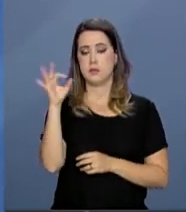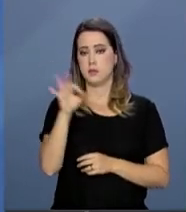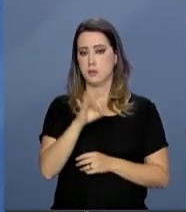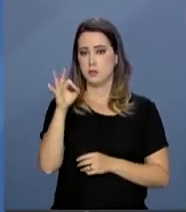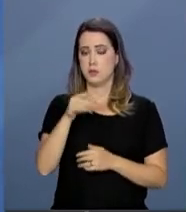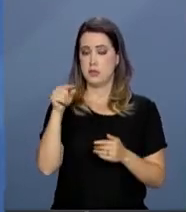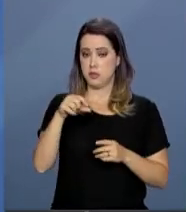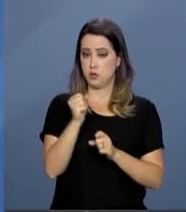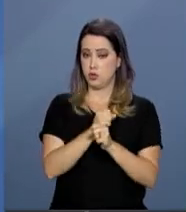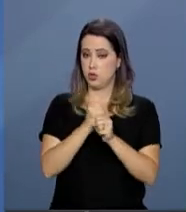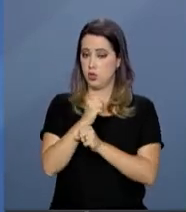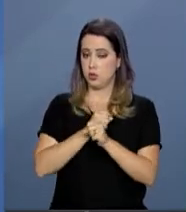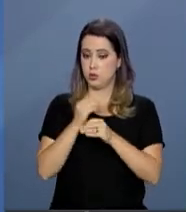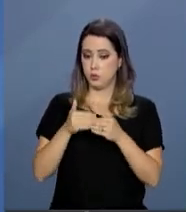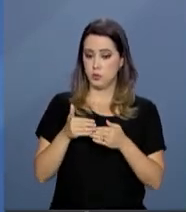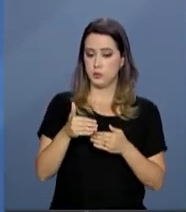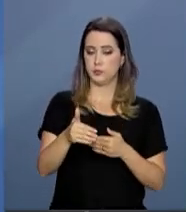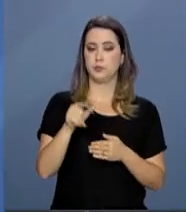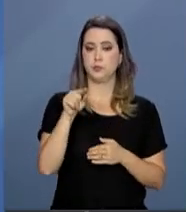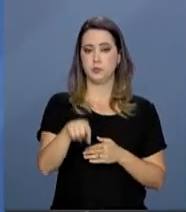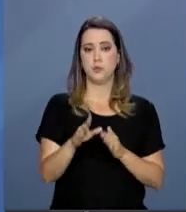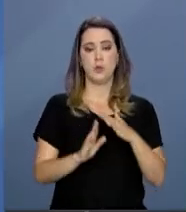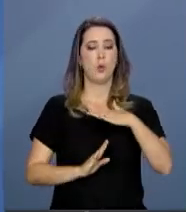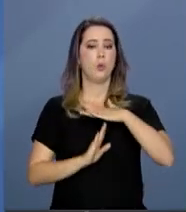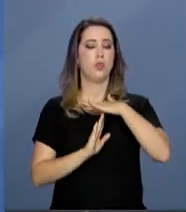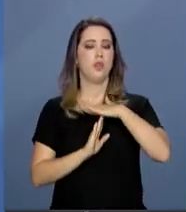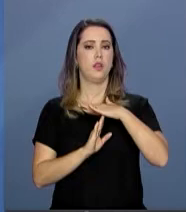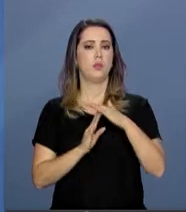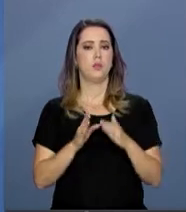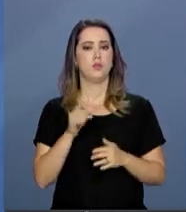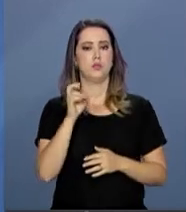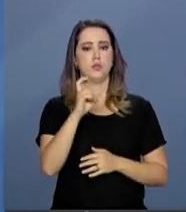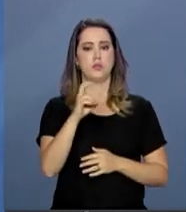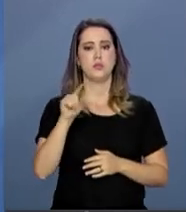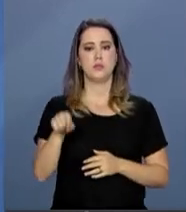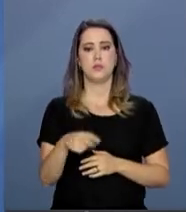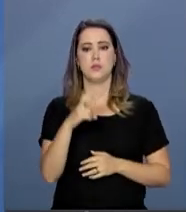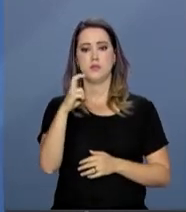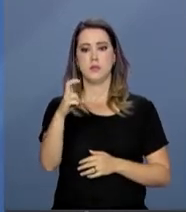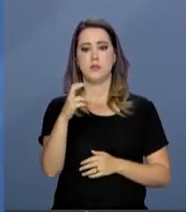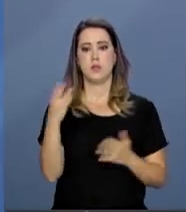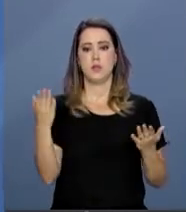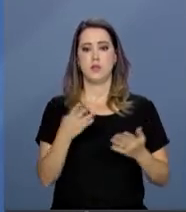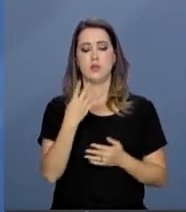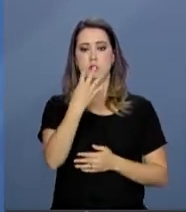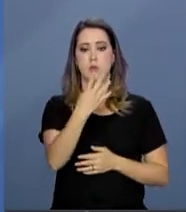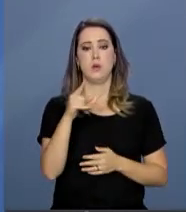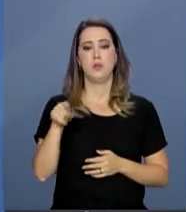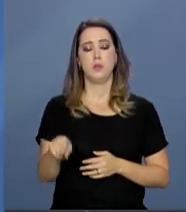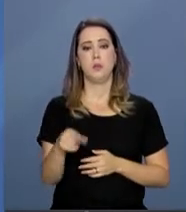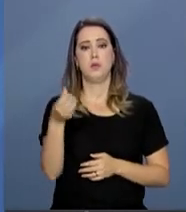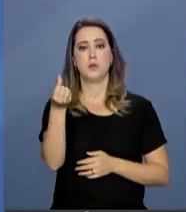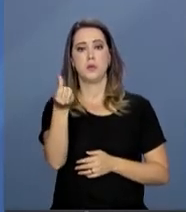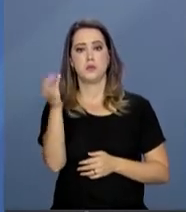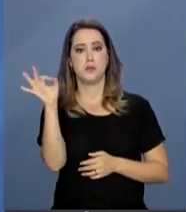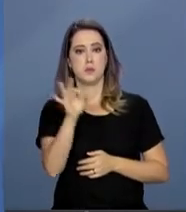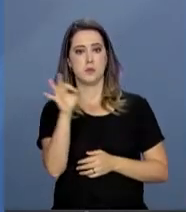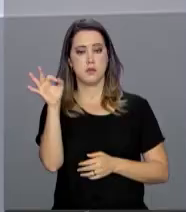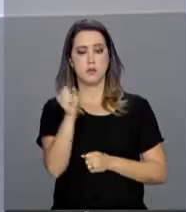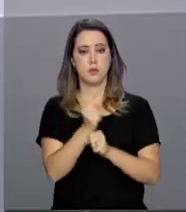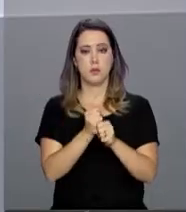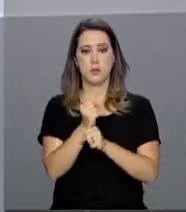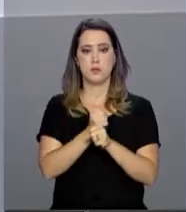2008 2009 o teto passou de 5 e meio para 4.6 por cento ao